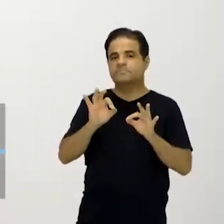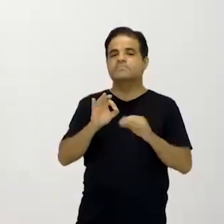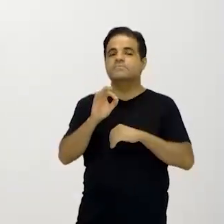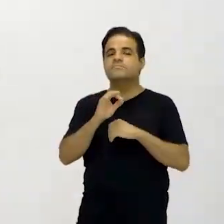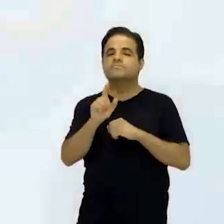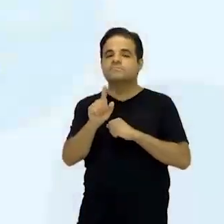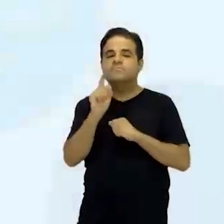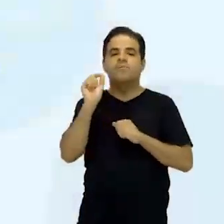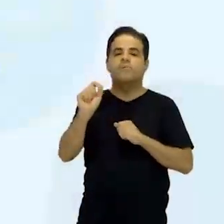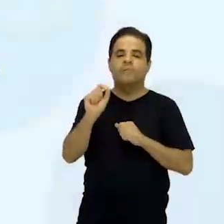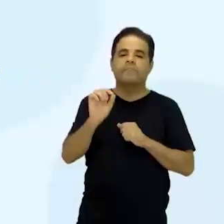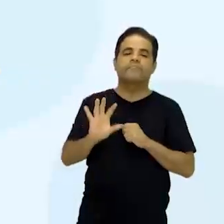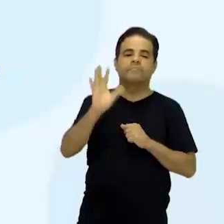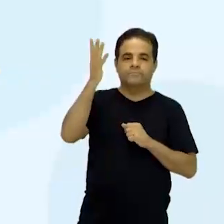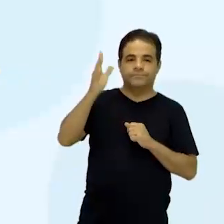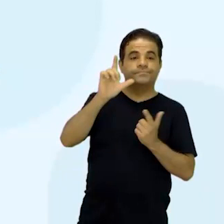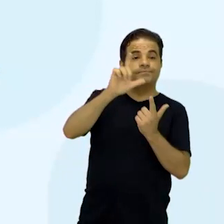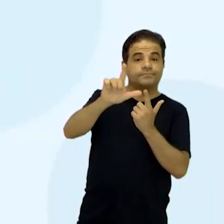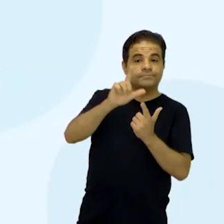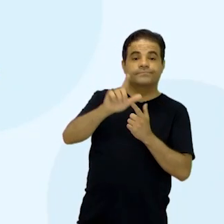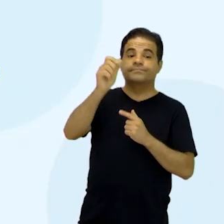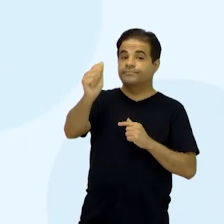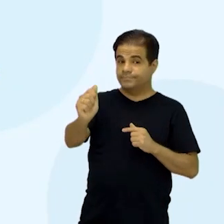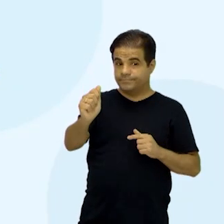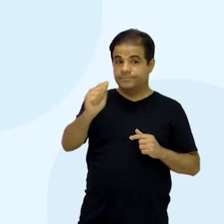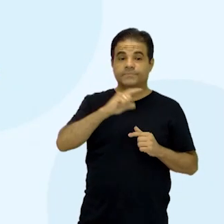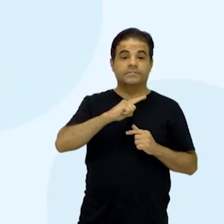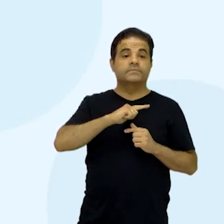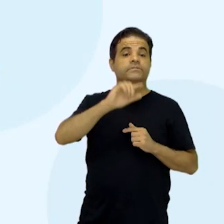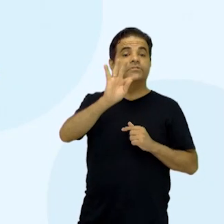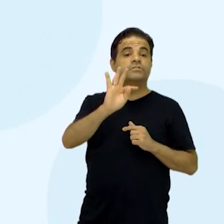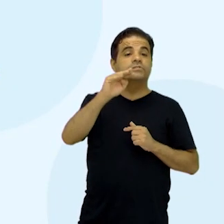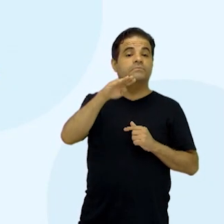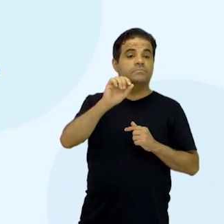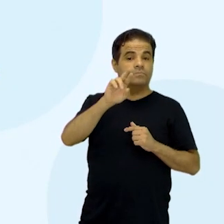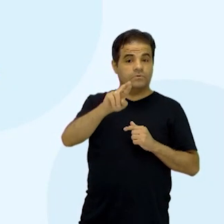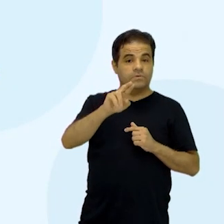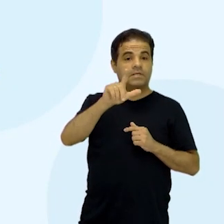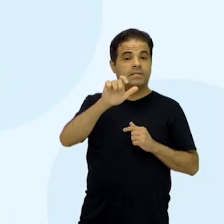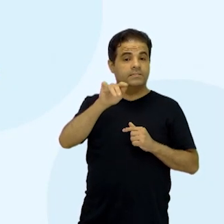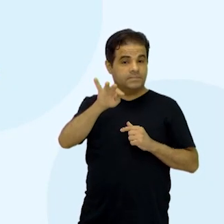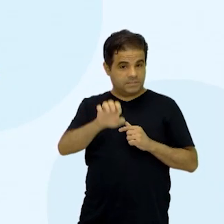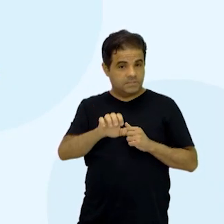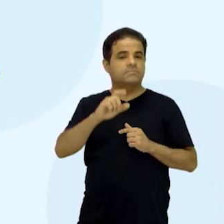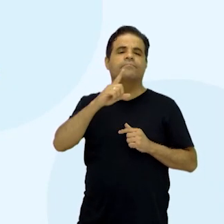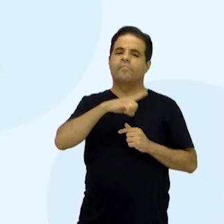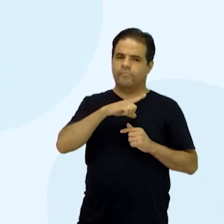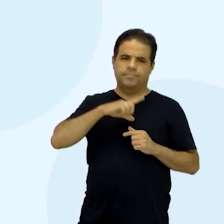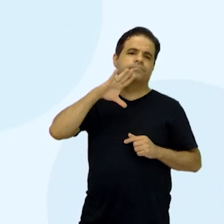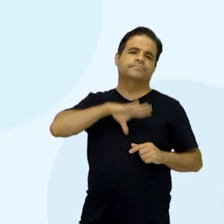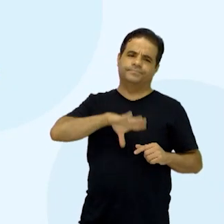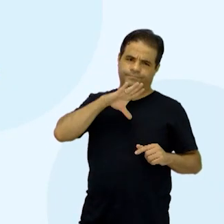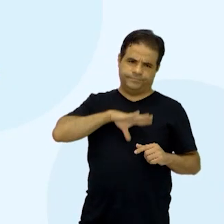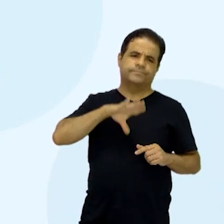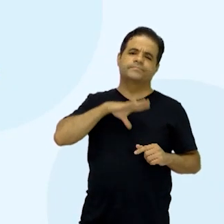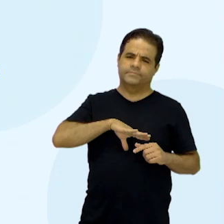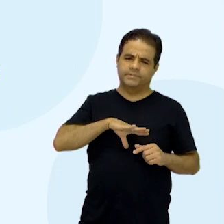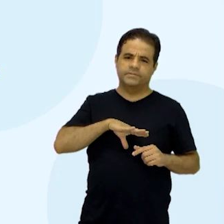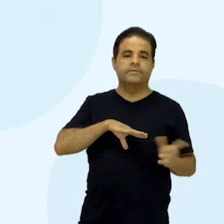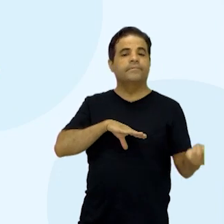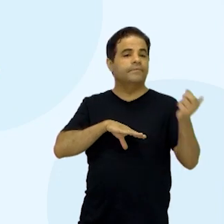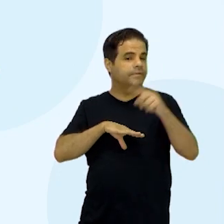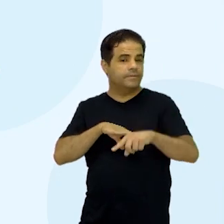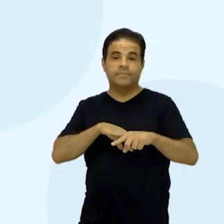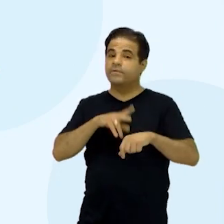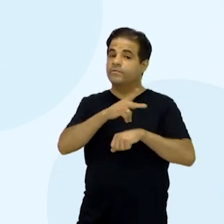vocês. Então, olha o que acontece na letra A. Eu tenho Timor-Leste. Se você for pesquisar, Timor-Leste tem língua oficial portuguesa sim, mas não